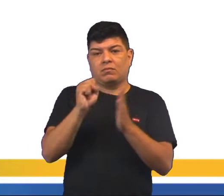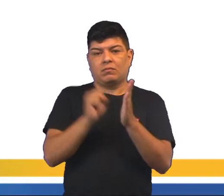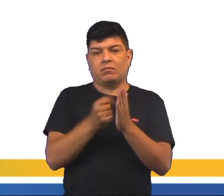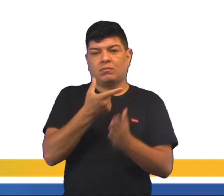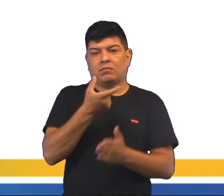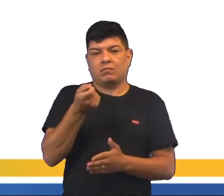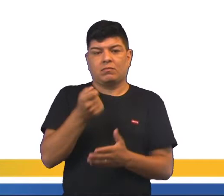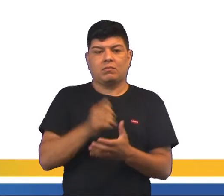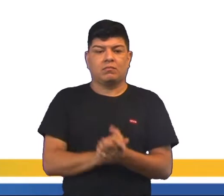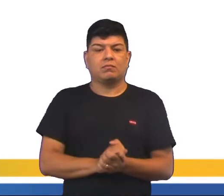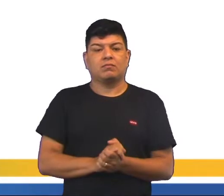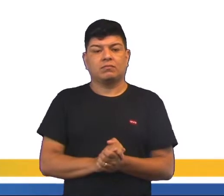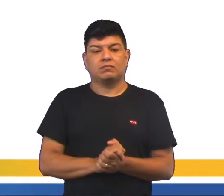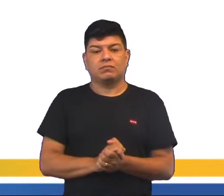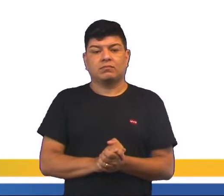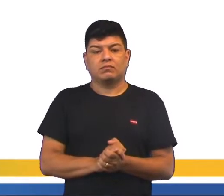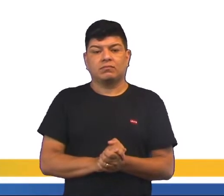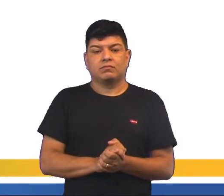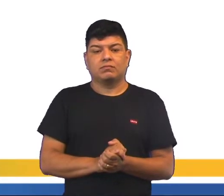XX.